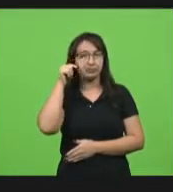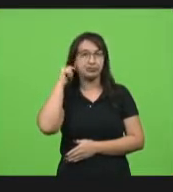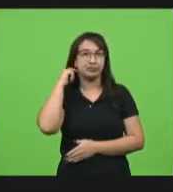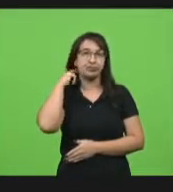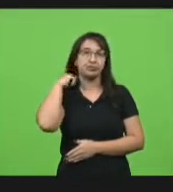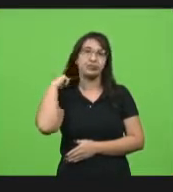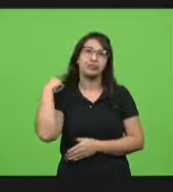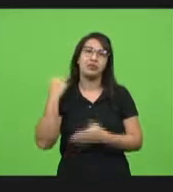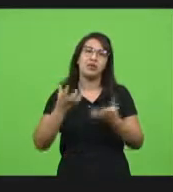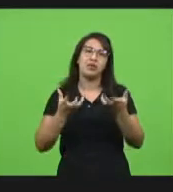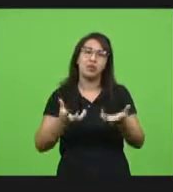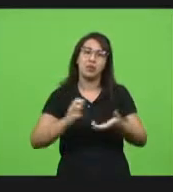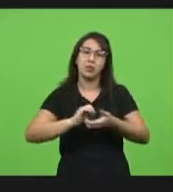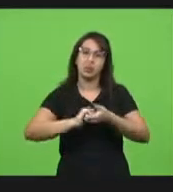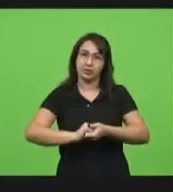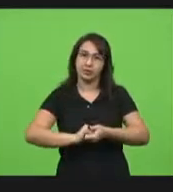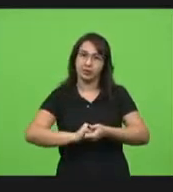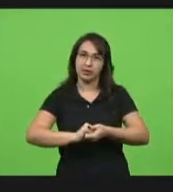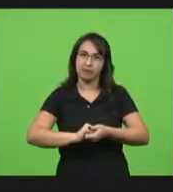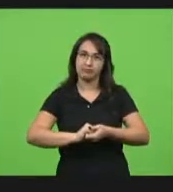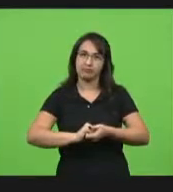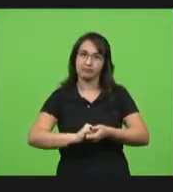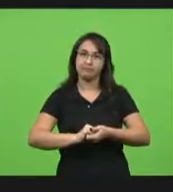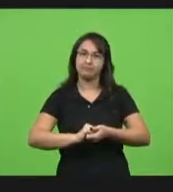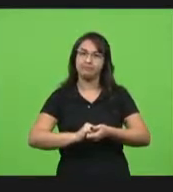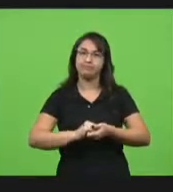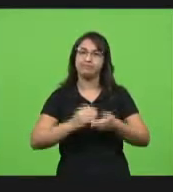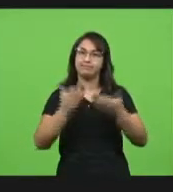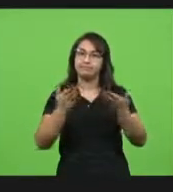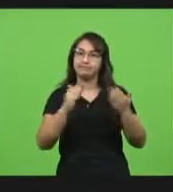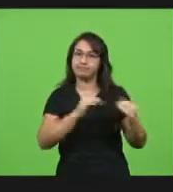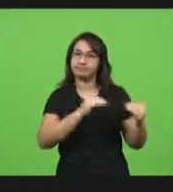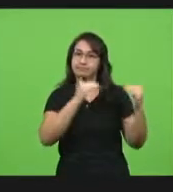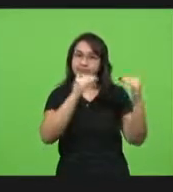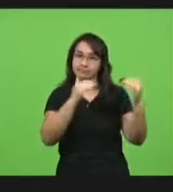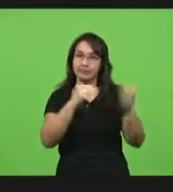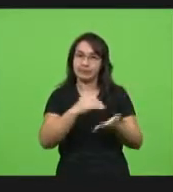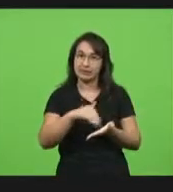cumprimentar comandante, secretário, melhor dizendo.